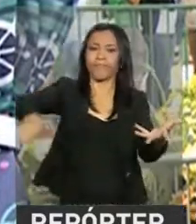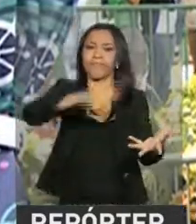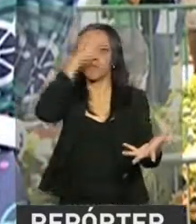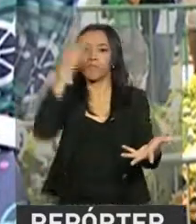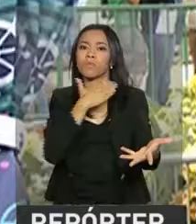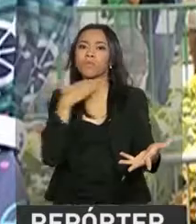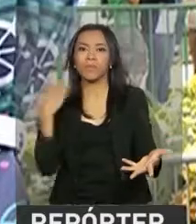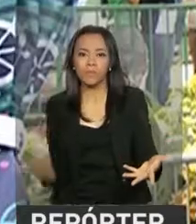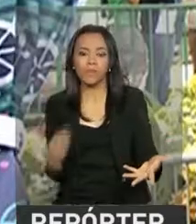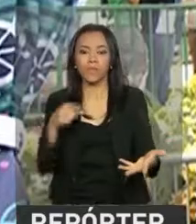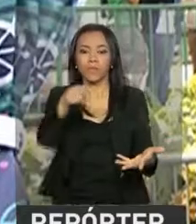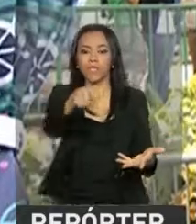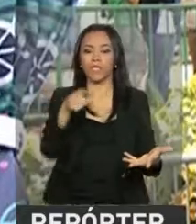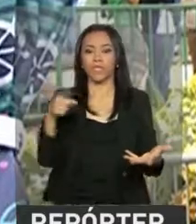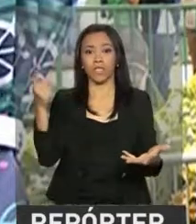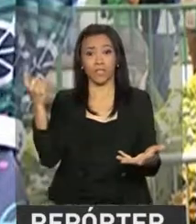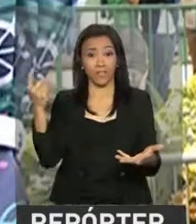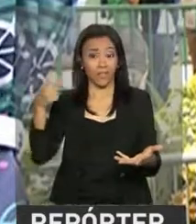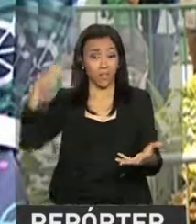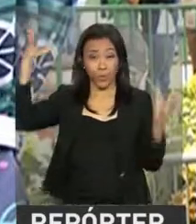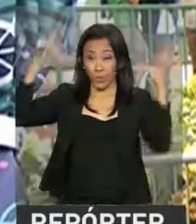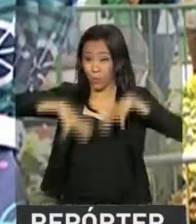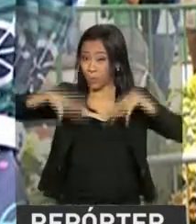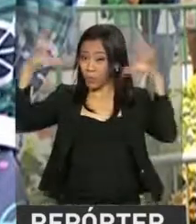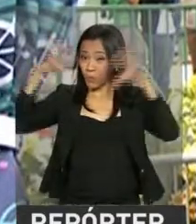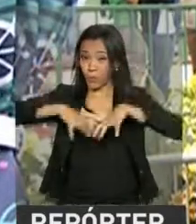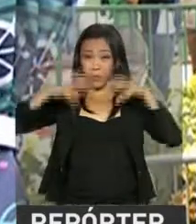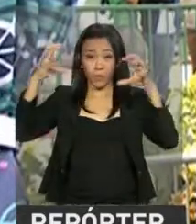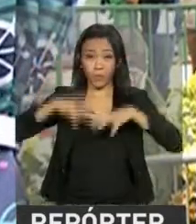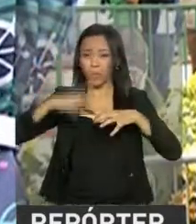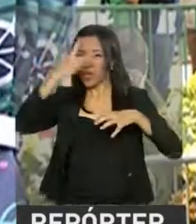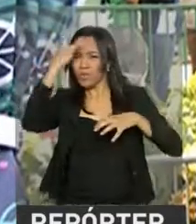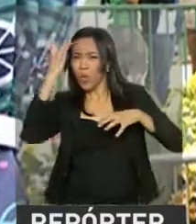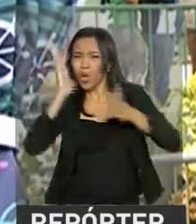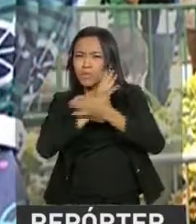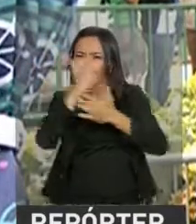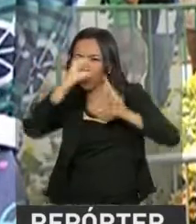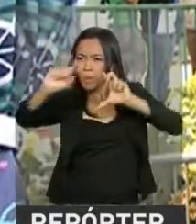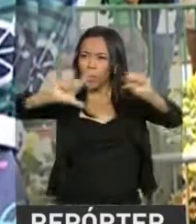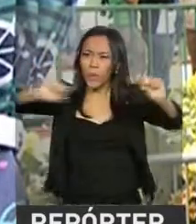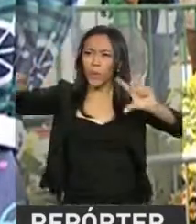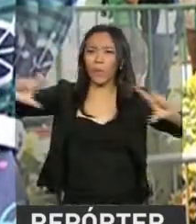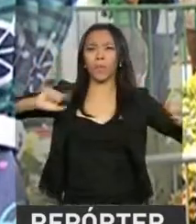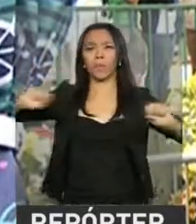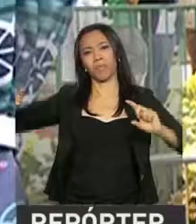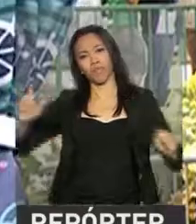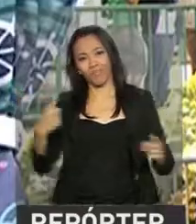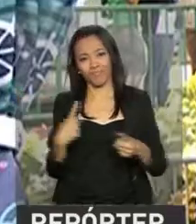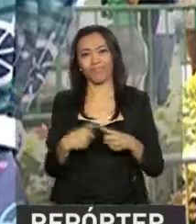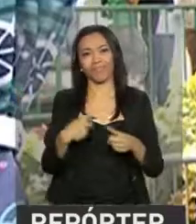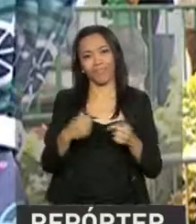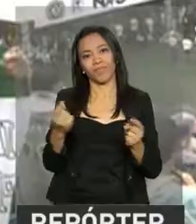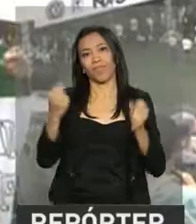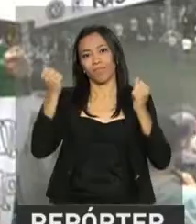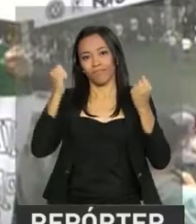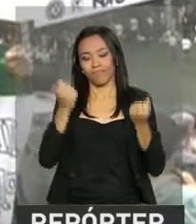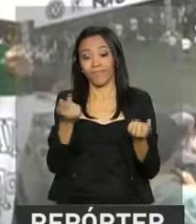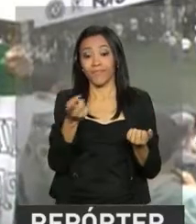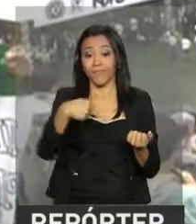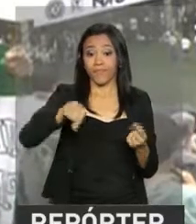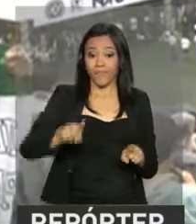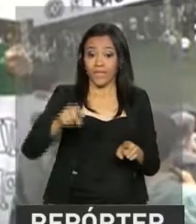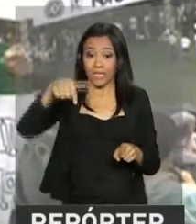Nem a chuva intensa que caiu durante todo o velório afastou os torcedores do último adeus ao time de Chapecó.